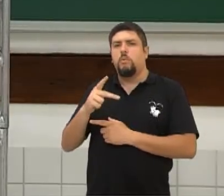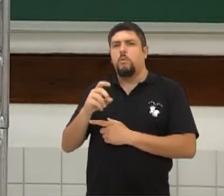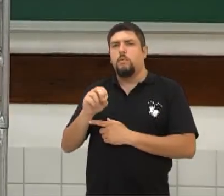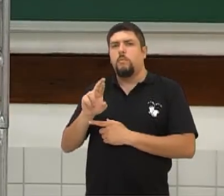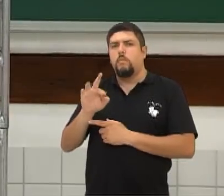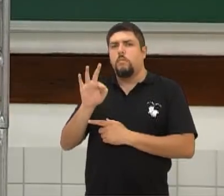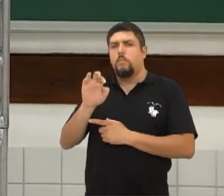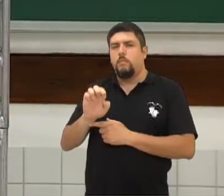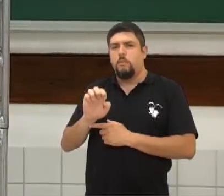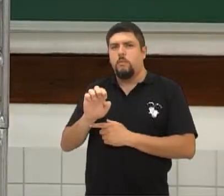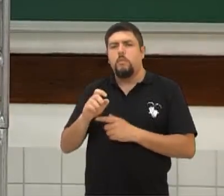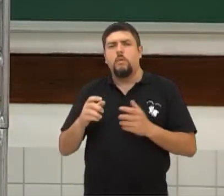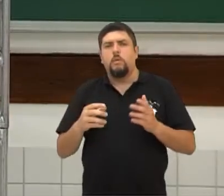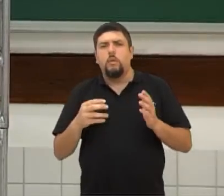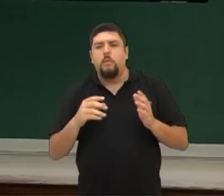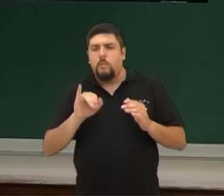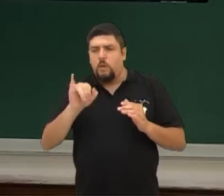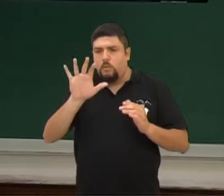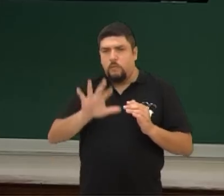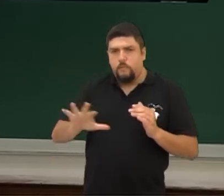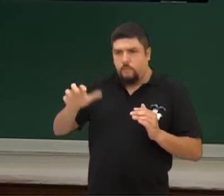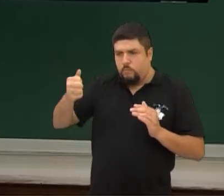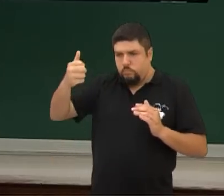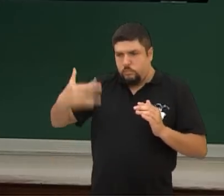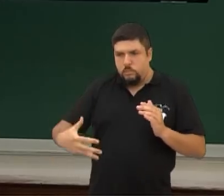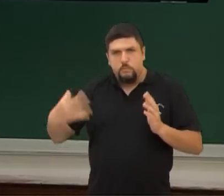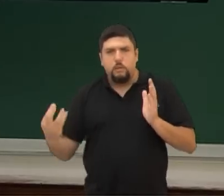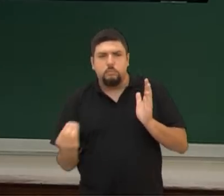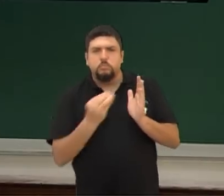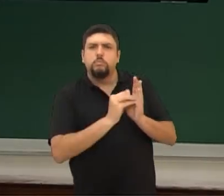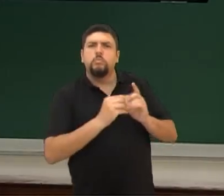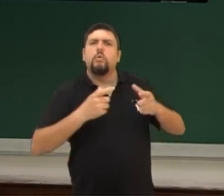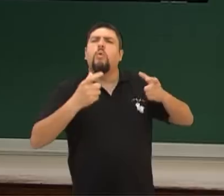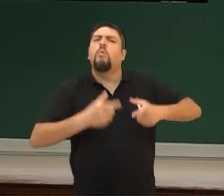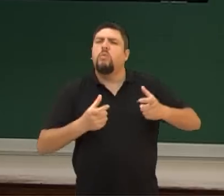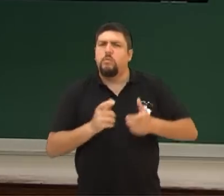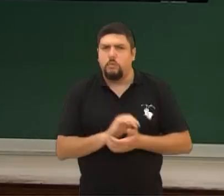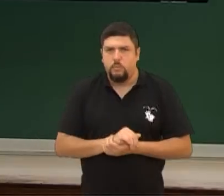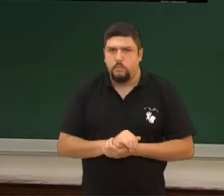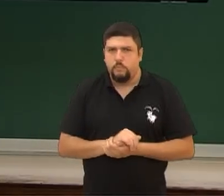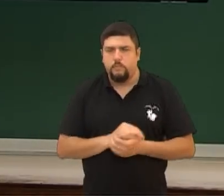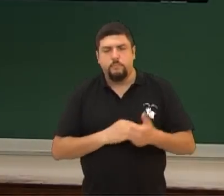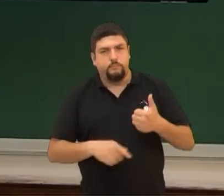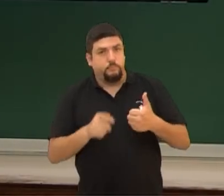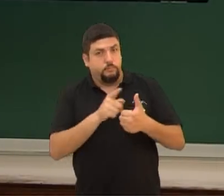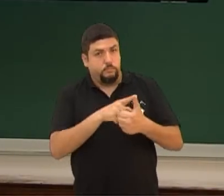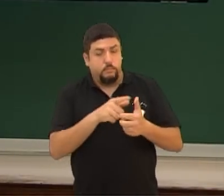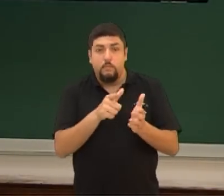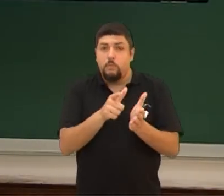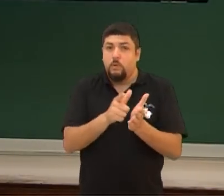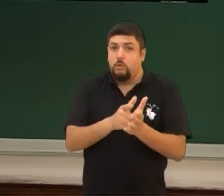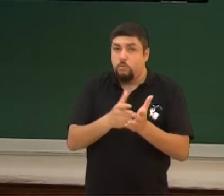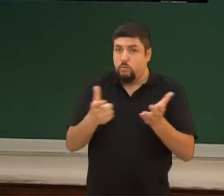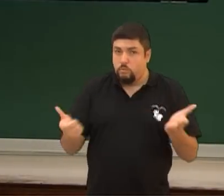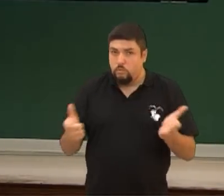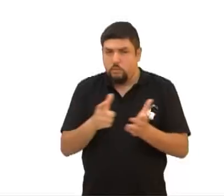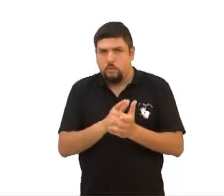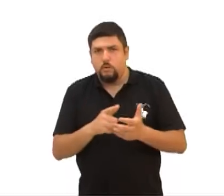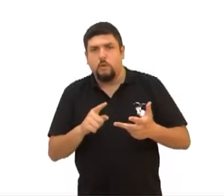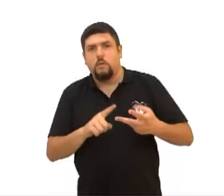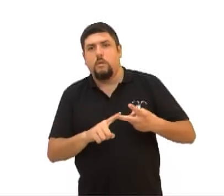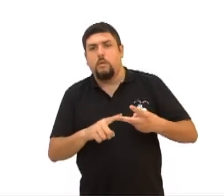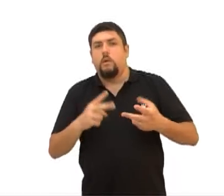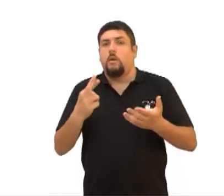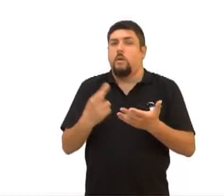só onde a gente vai encontrar. A gente já falou um pouquinho disso hoje, tá? Podemos encontrá-los em jornais,